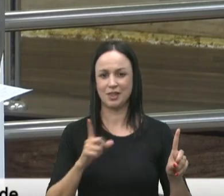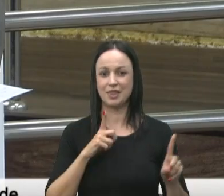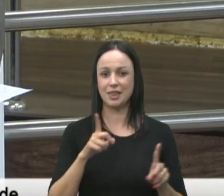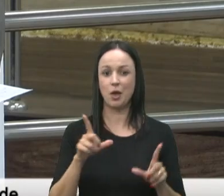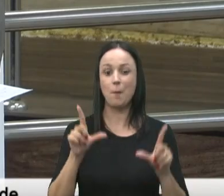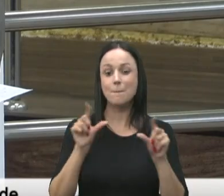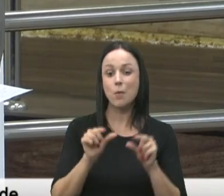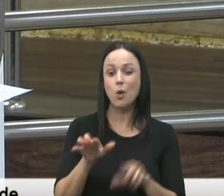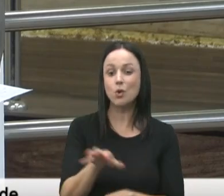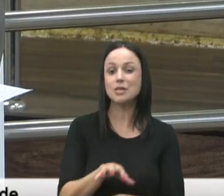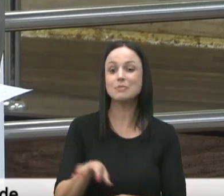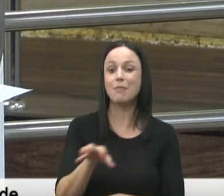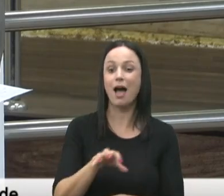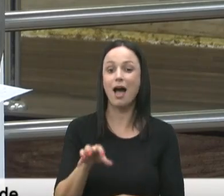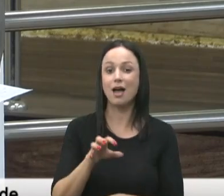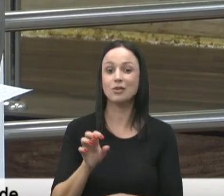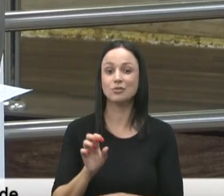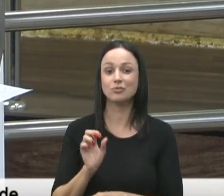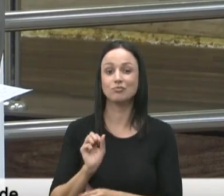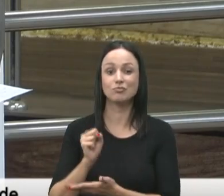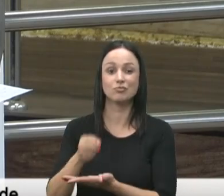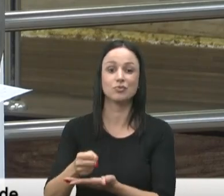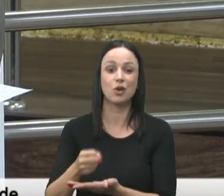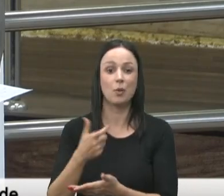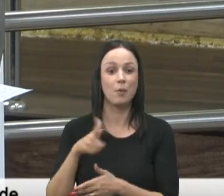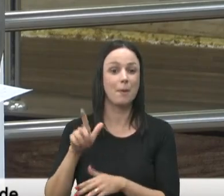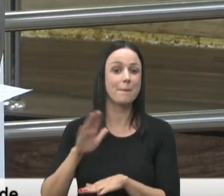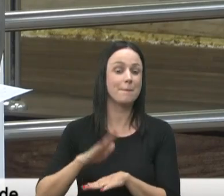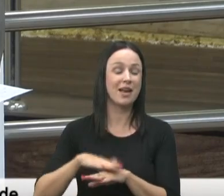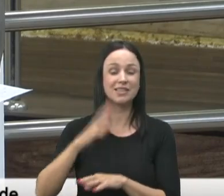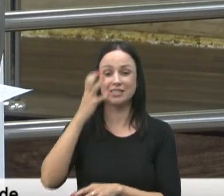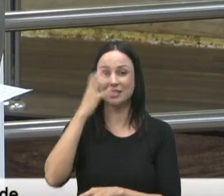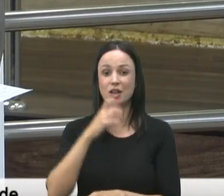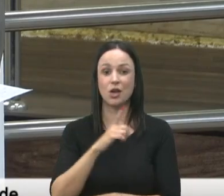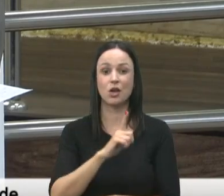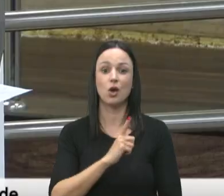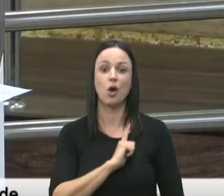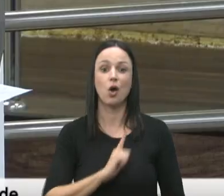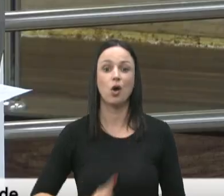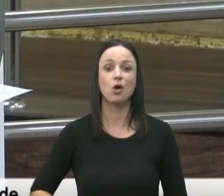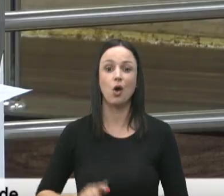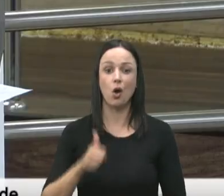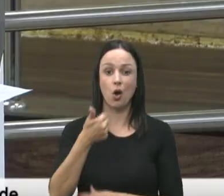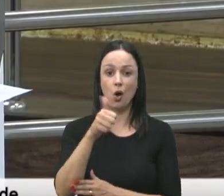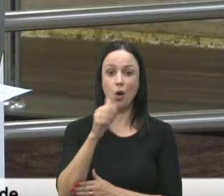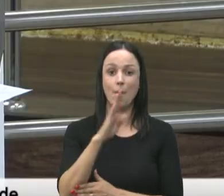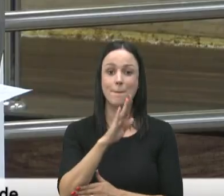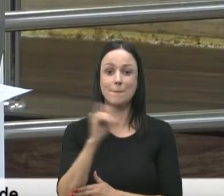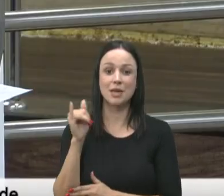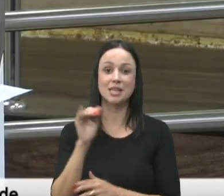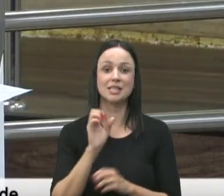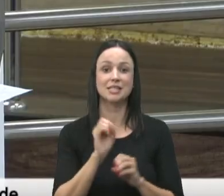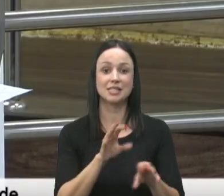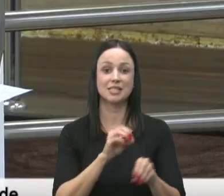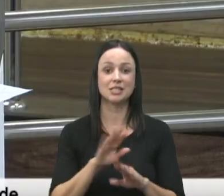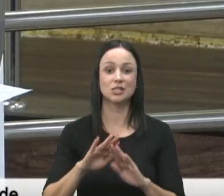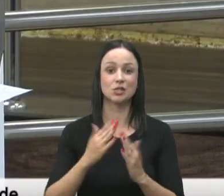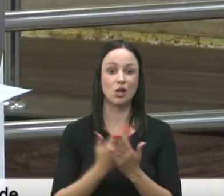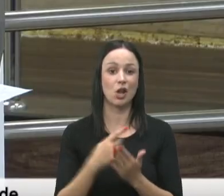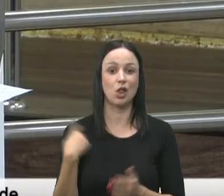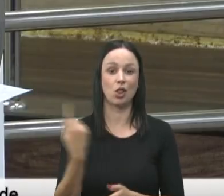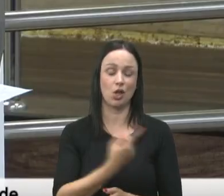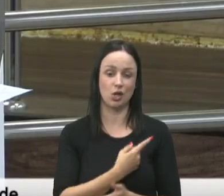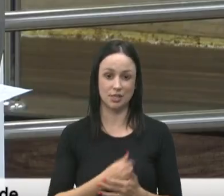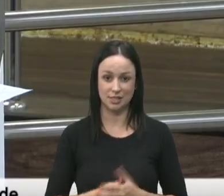gente está ousando ocupar. São problemas muito mais sérios. O problema é que o governador tirou 11 bilhões de reais da rede estadual de ensino e isso está impactando as nossas